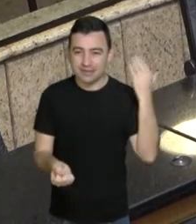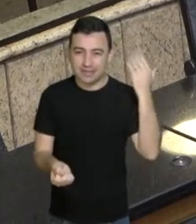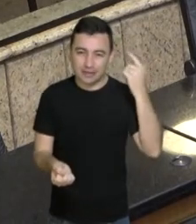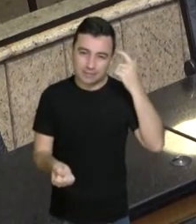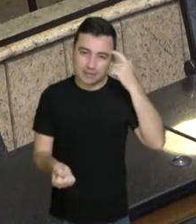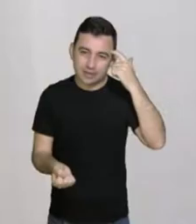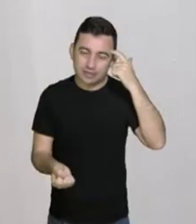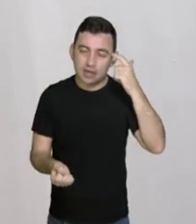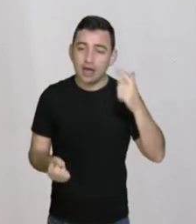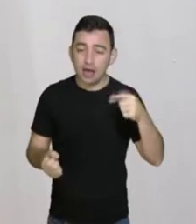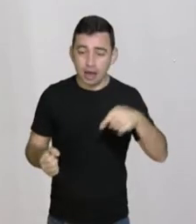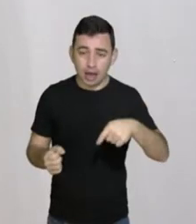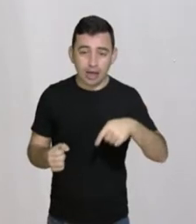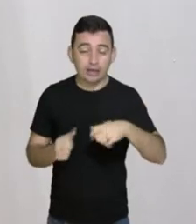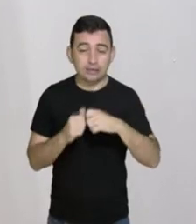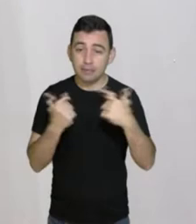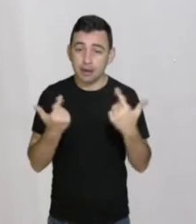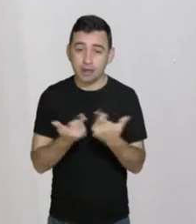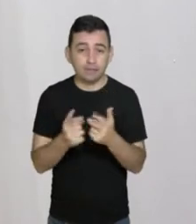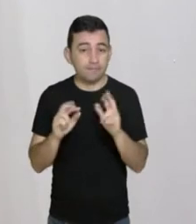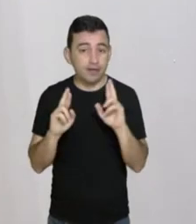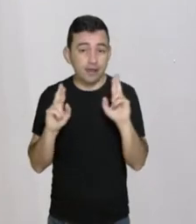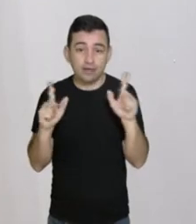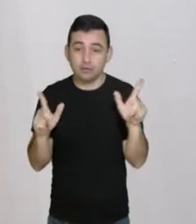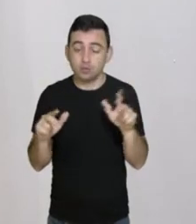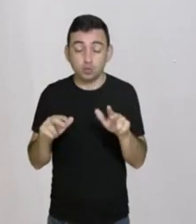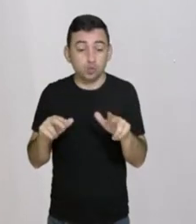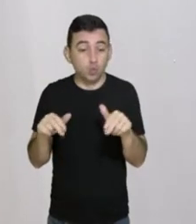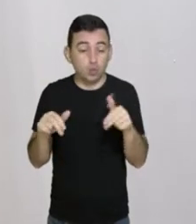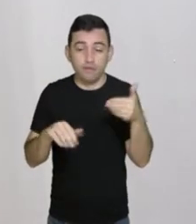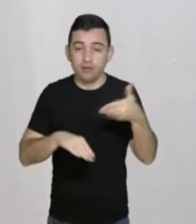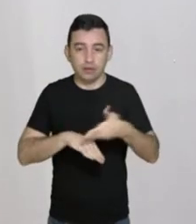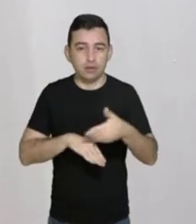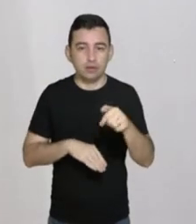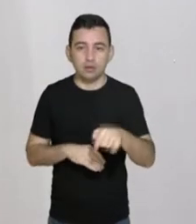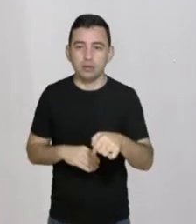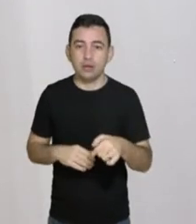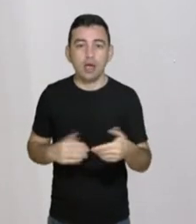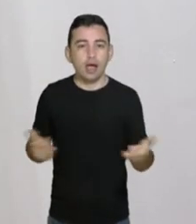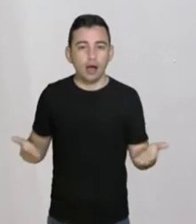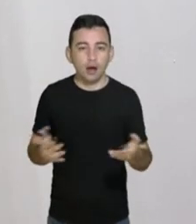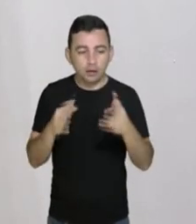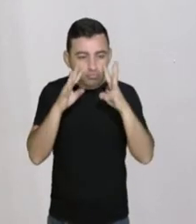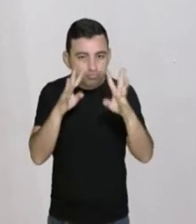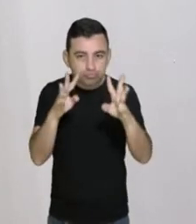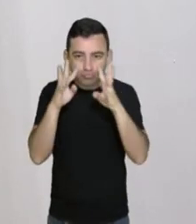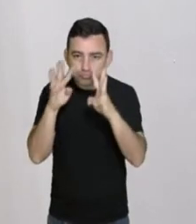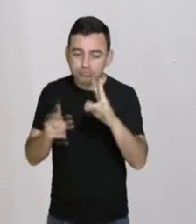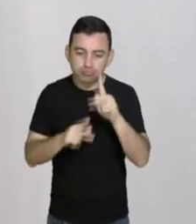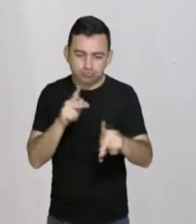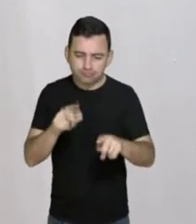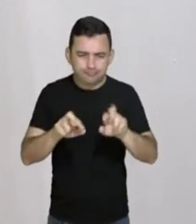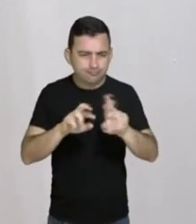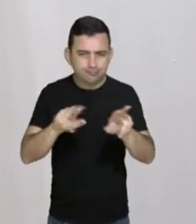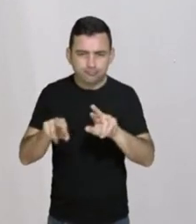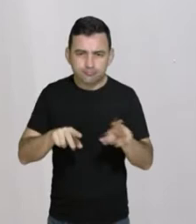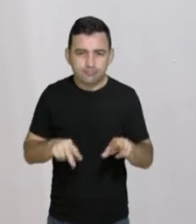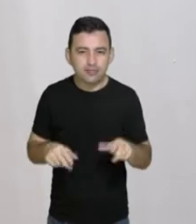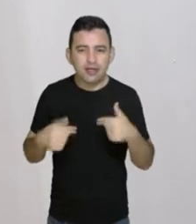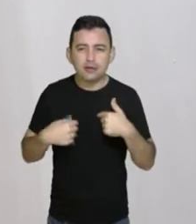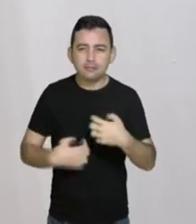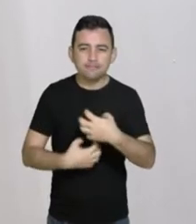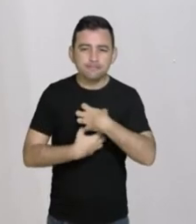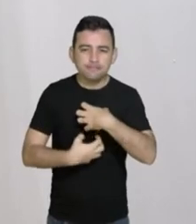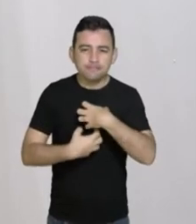casa diferente que eu nunca tive a oportunidade de estar, mas olhando esse público seleto aqui, confesso que me sinto no